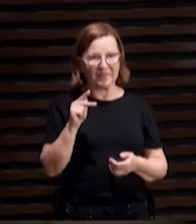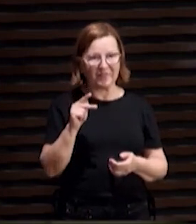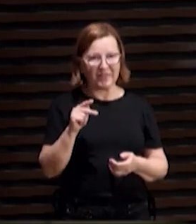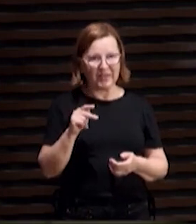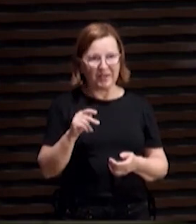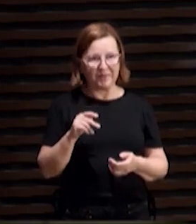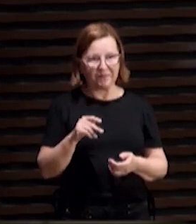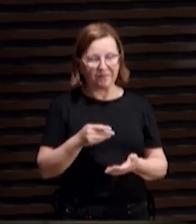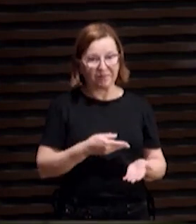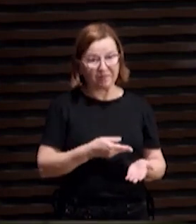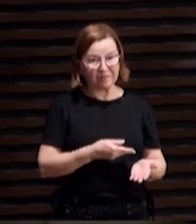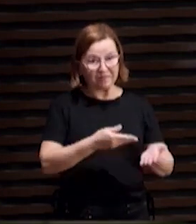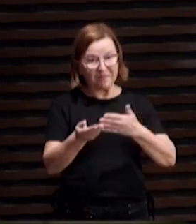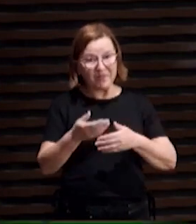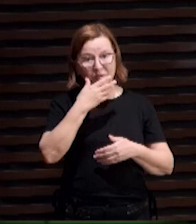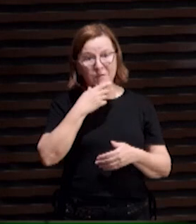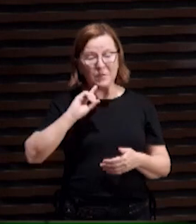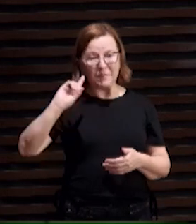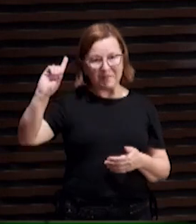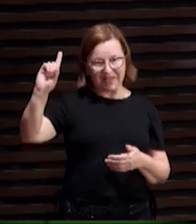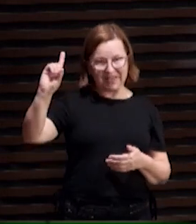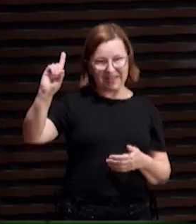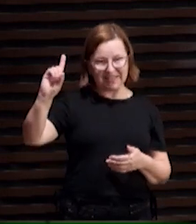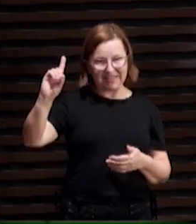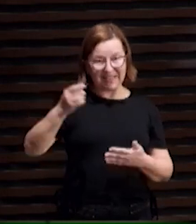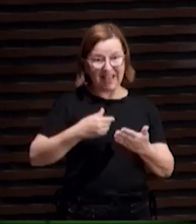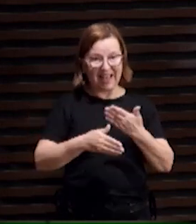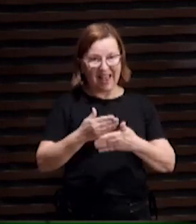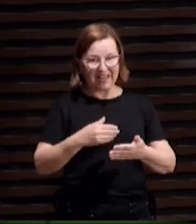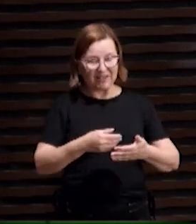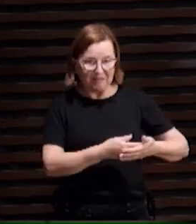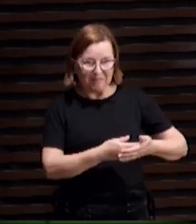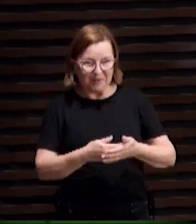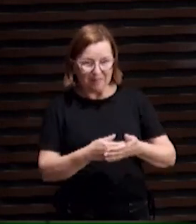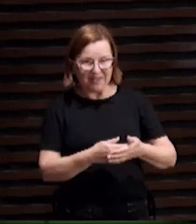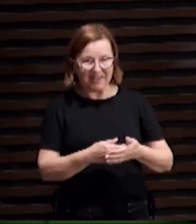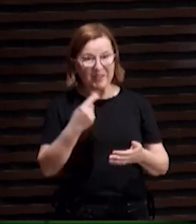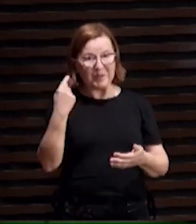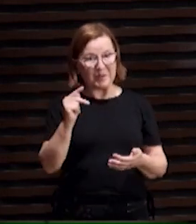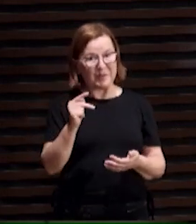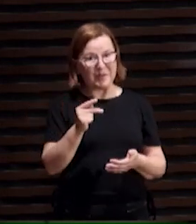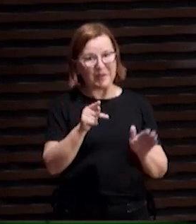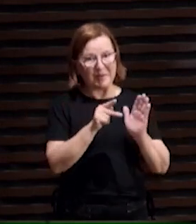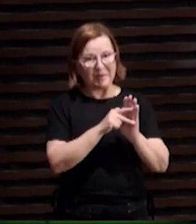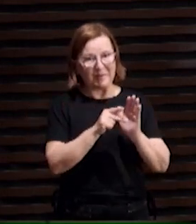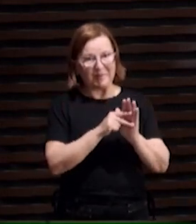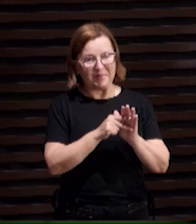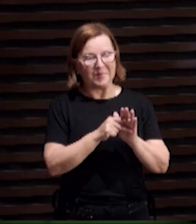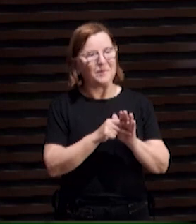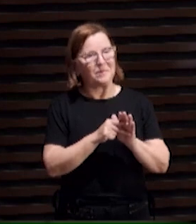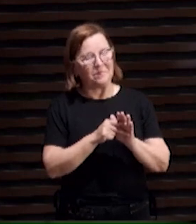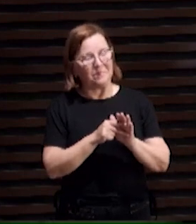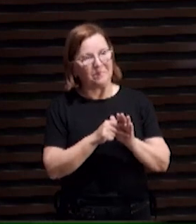expressão do ser, através de pequeninos, a sua própria essência.